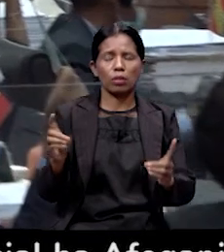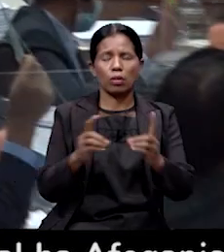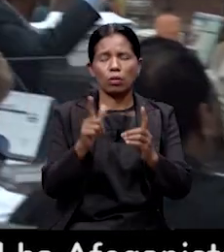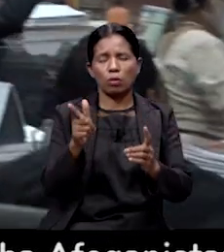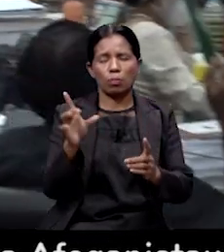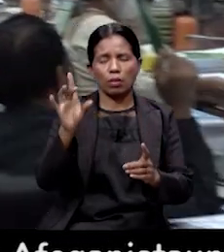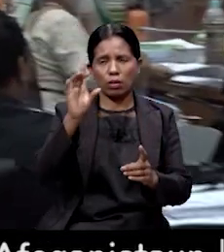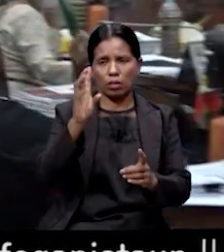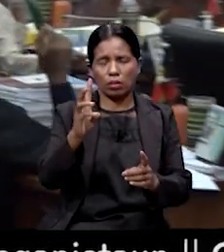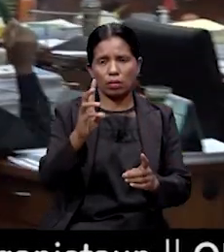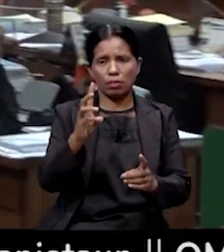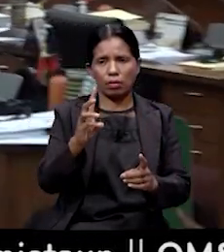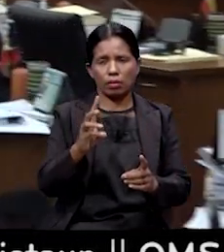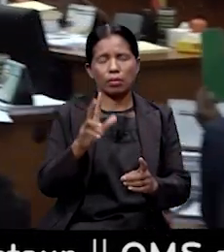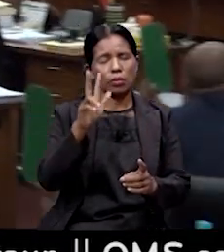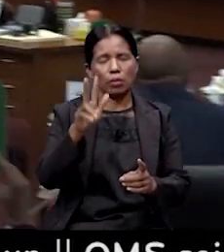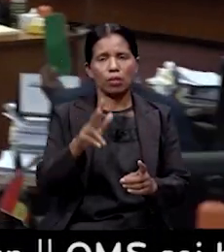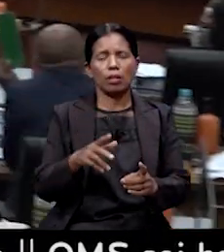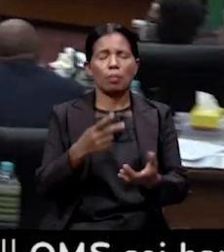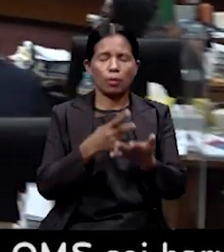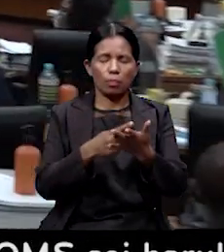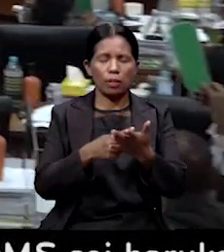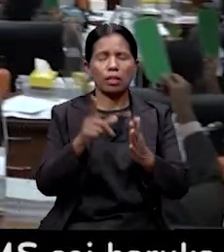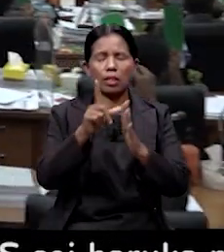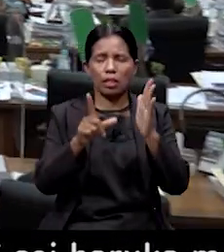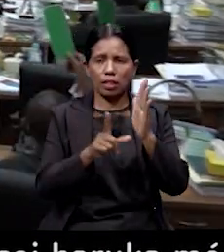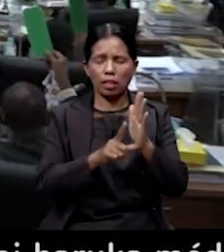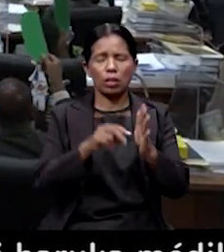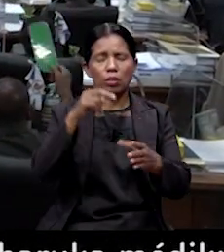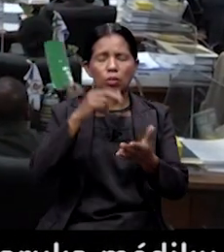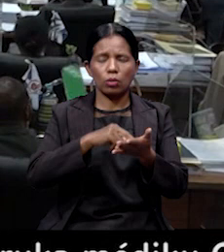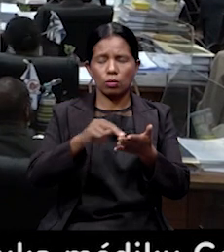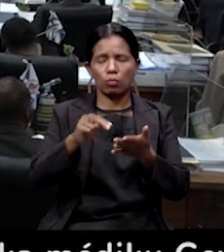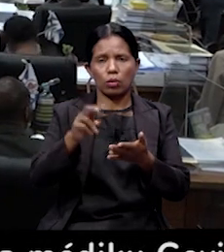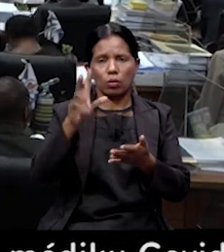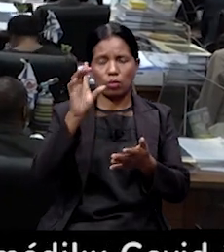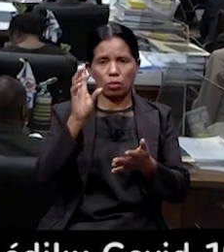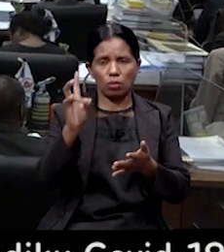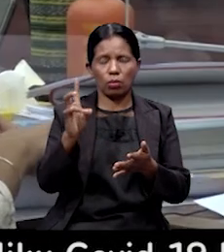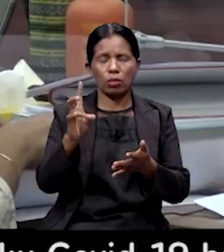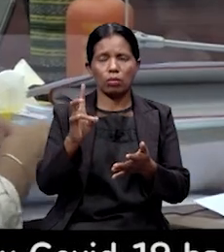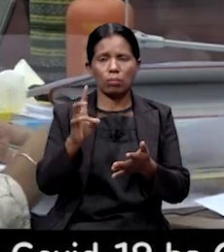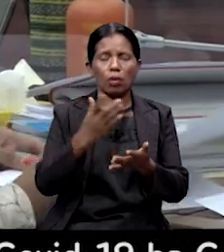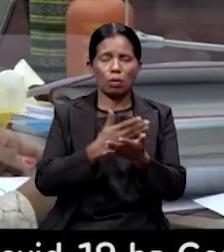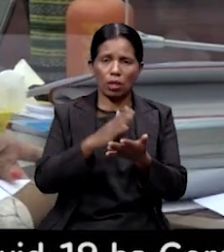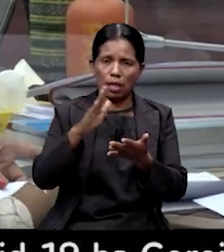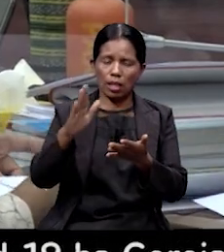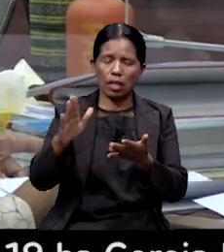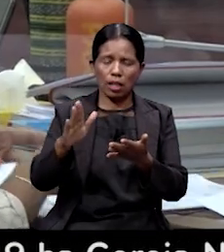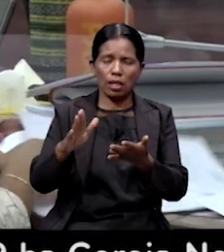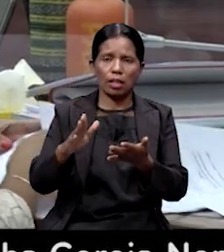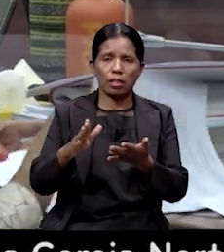no absença antolo. Significa a proposta lei número 8 para sosa careta ou 305 mil dólares nem